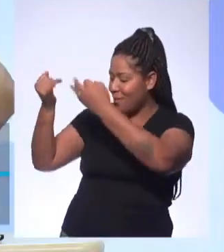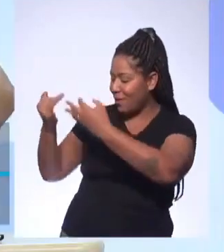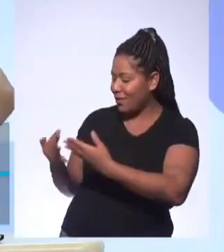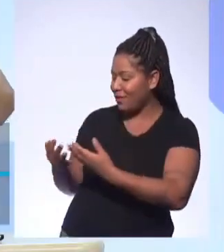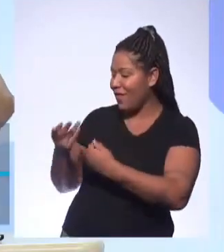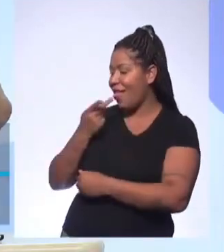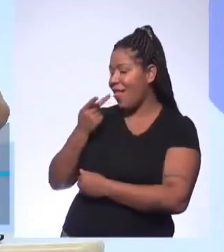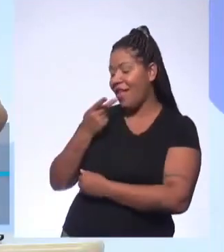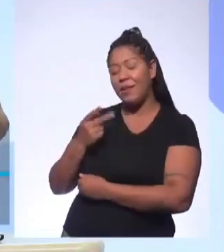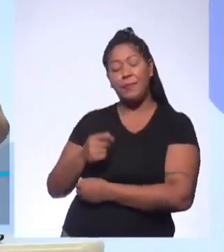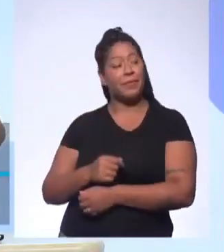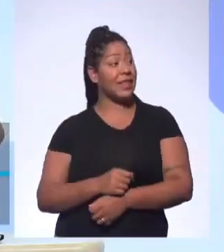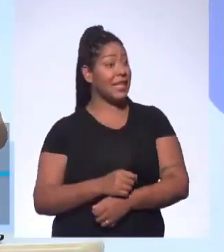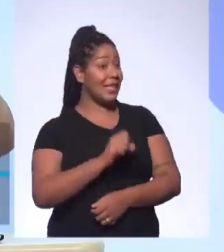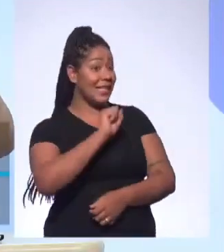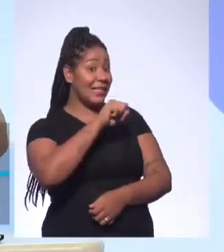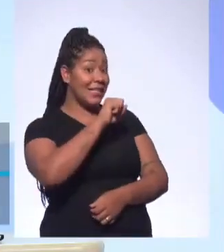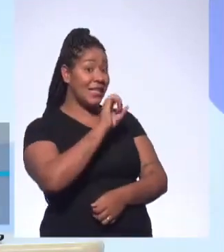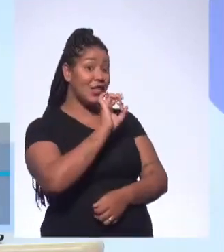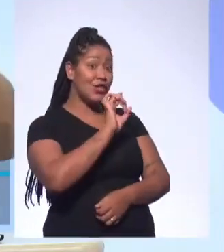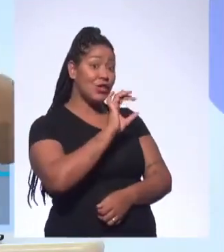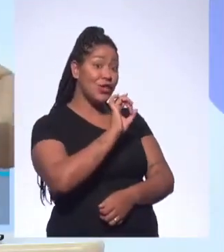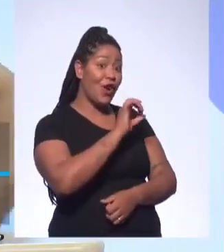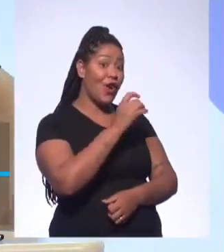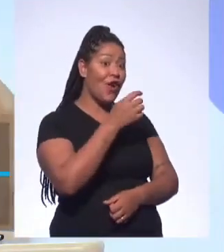aí. Só prolongar aí